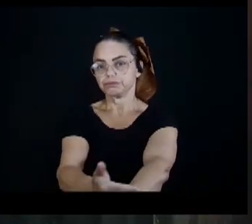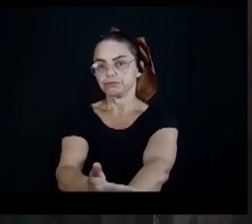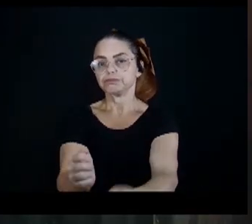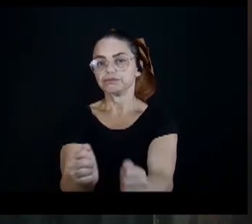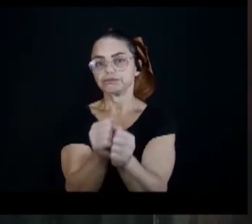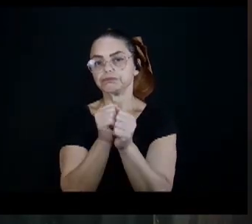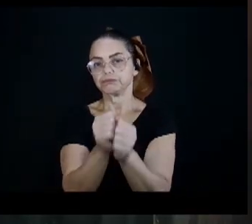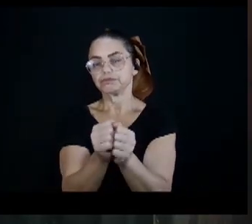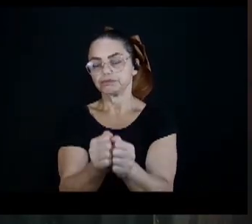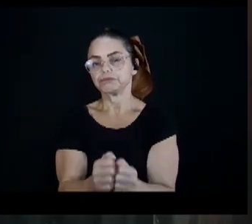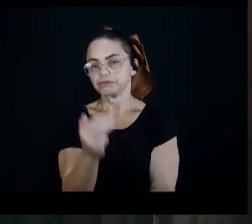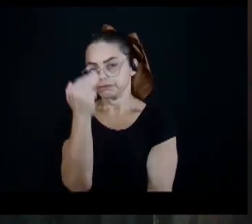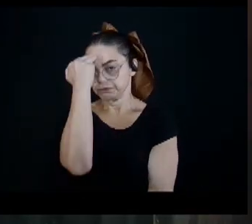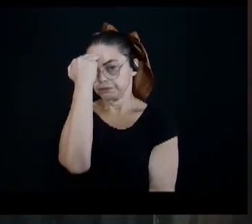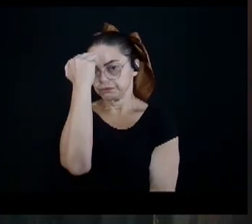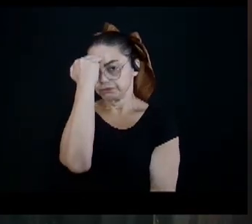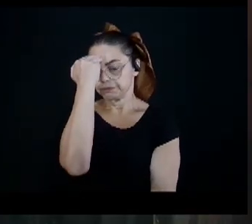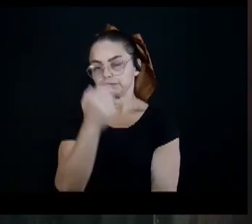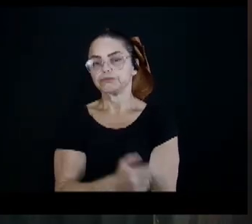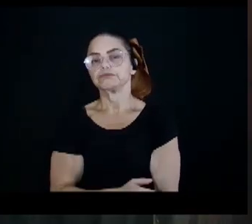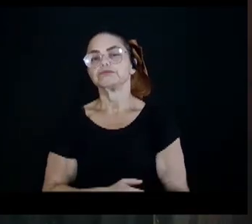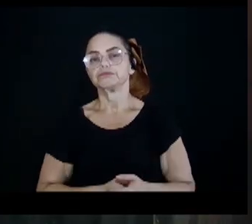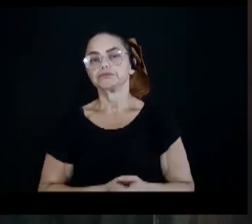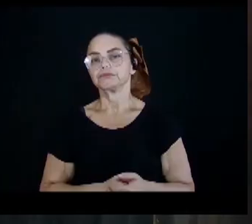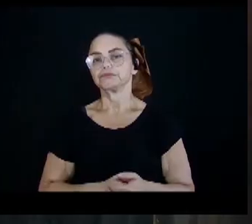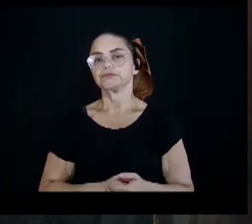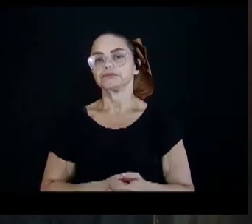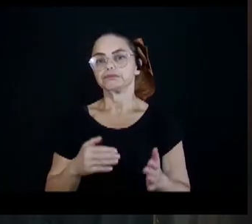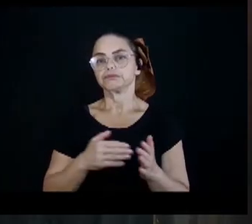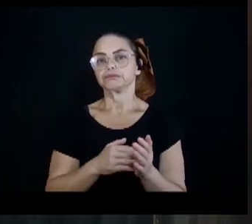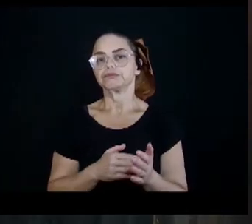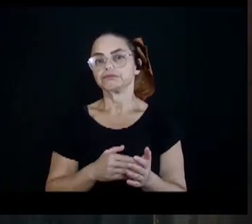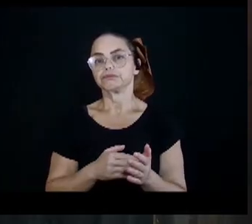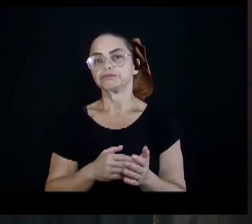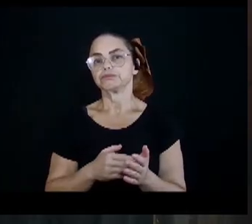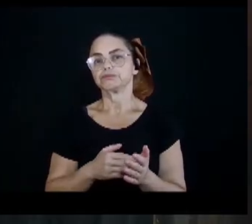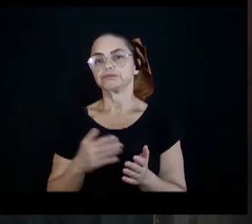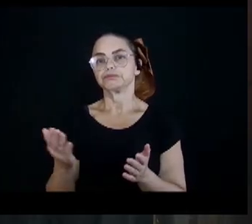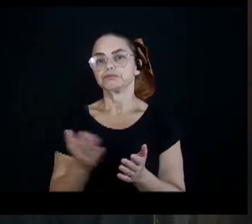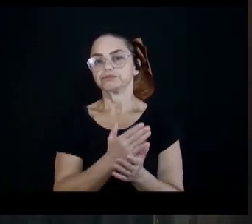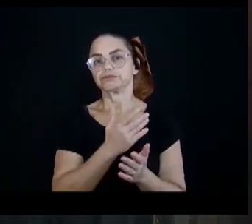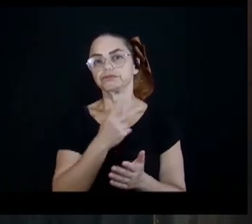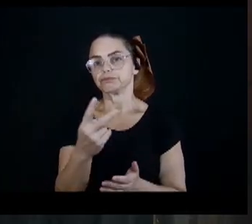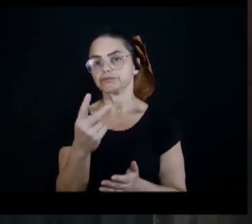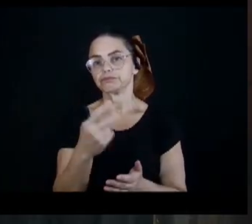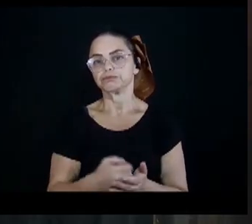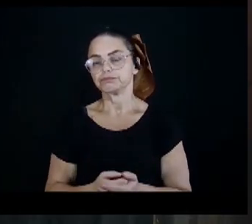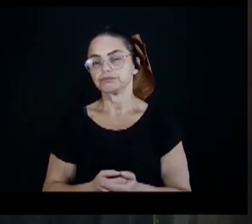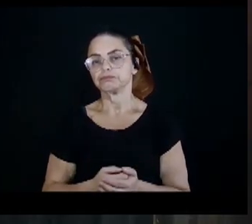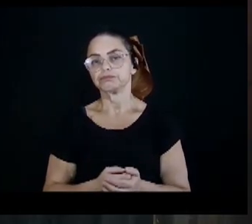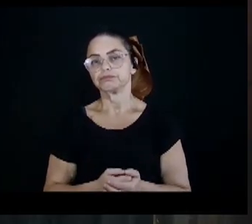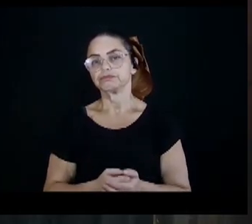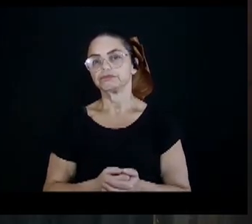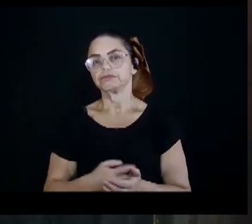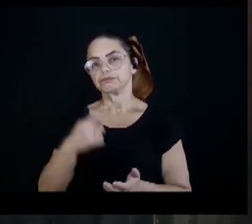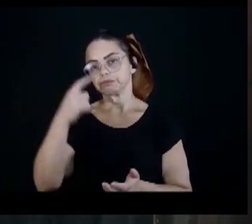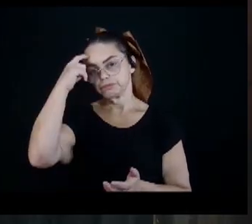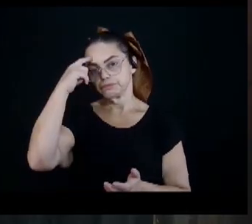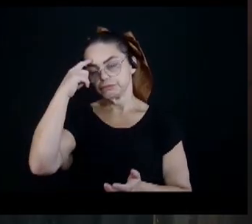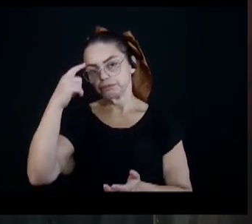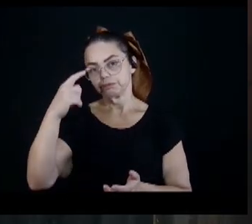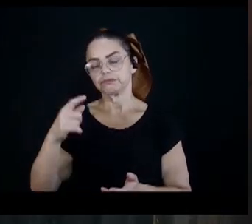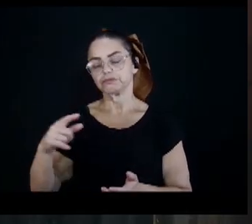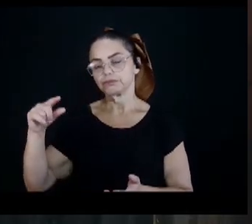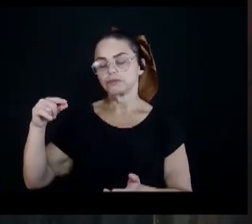mental. O medicamento vai até a página 2 e depois ele para. E aí a pessoa pensa, vou aumentar a dosagem. Aumentou a